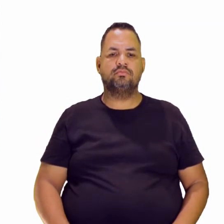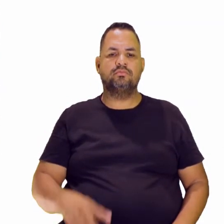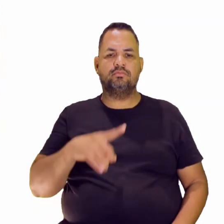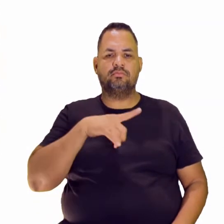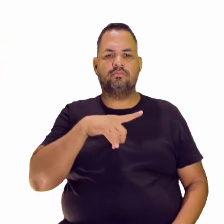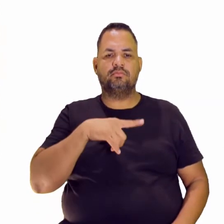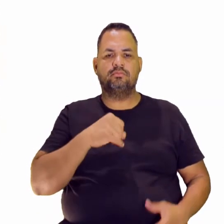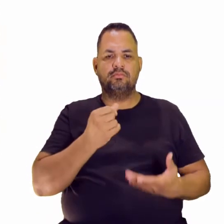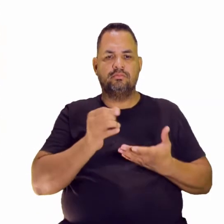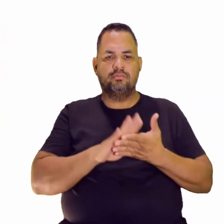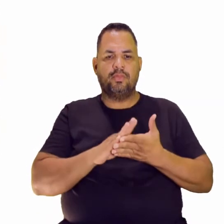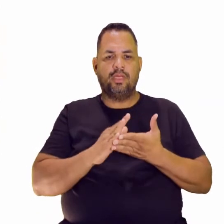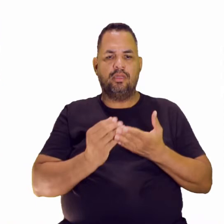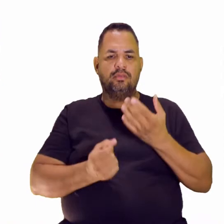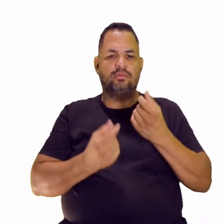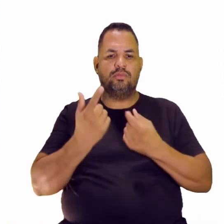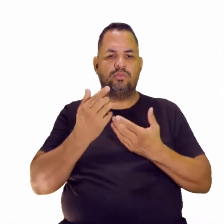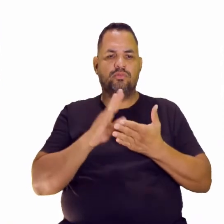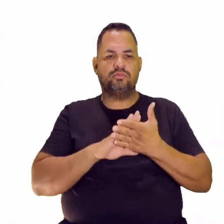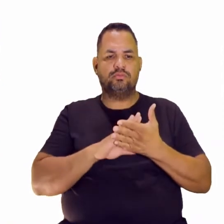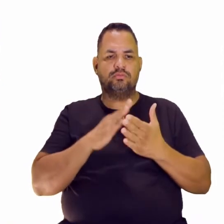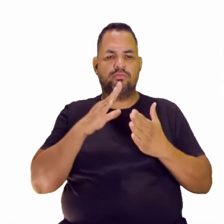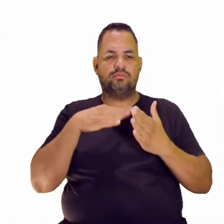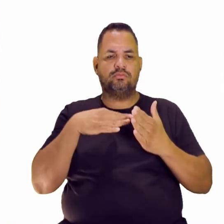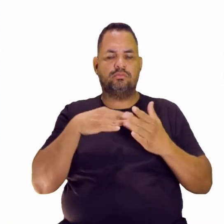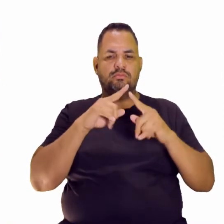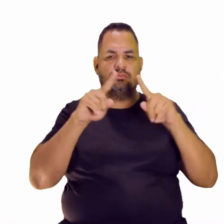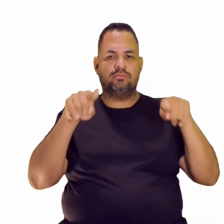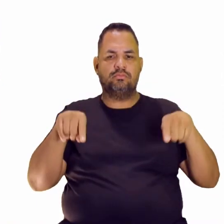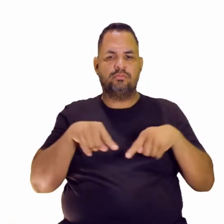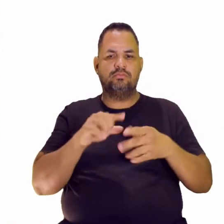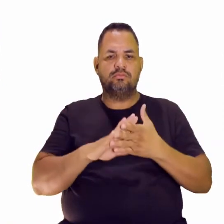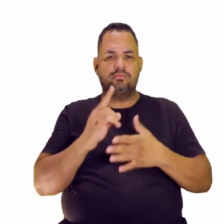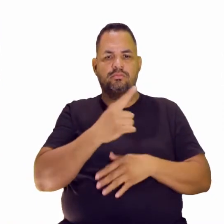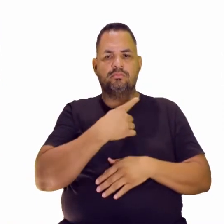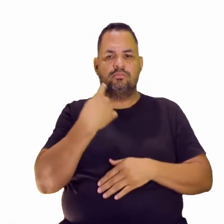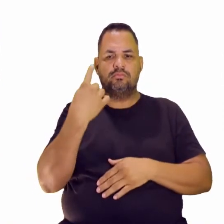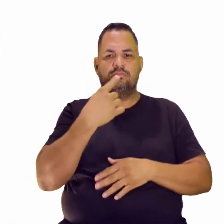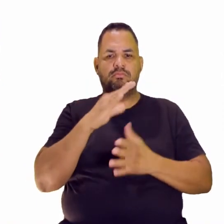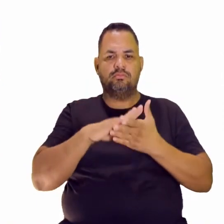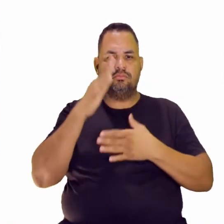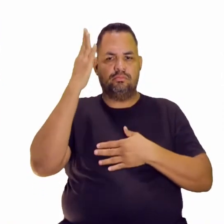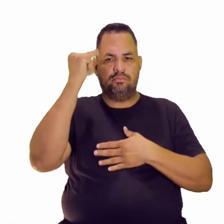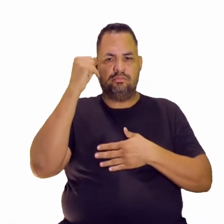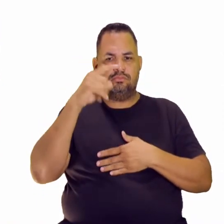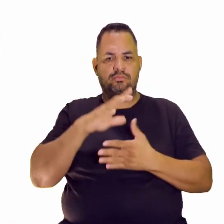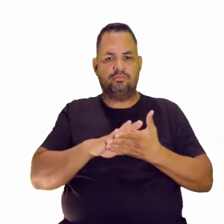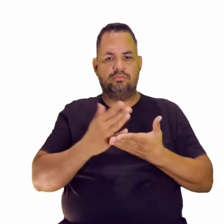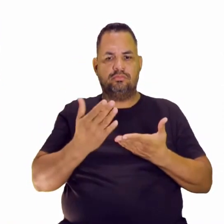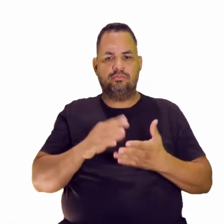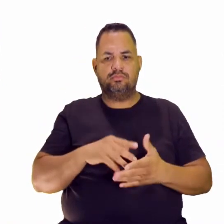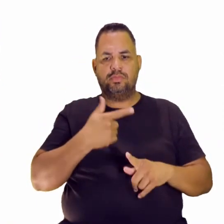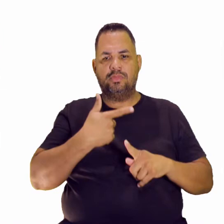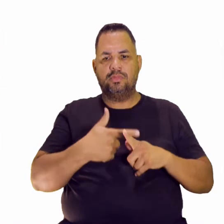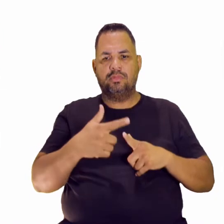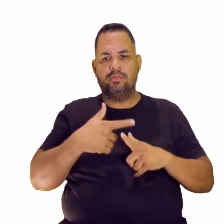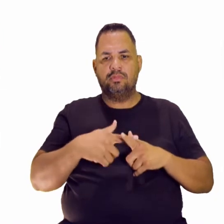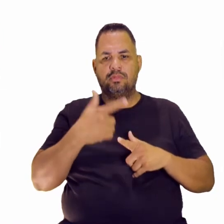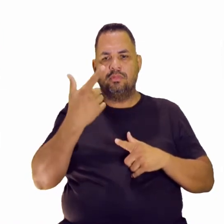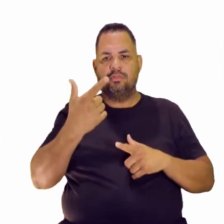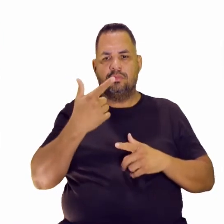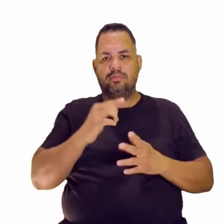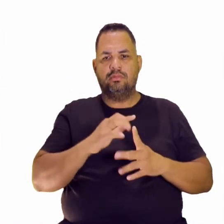alguns quadros, né? E nós sabemos, né, que esse aqui foi o que deu mais problema, foi o